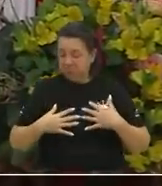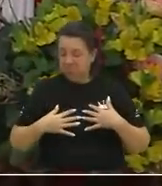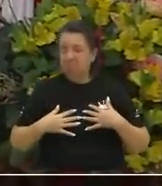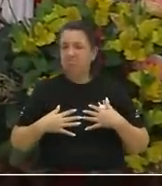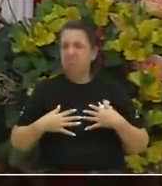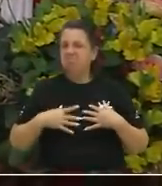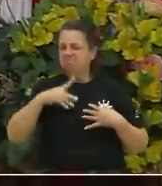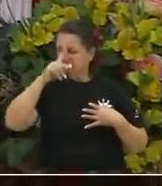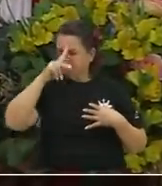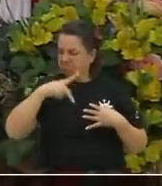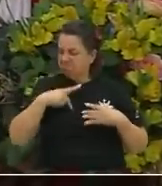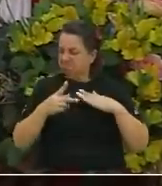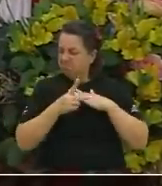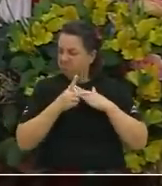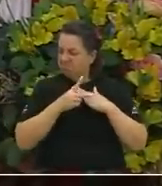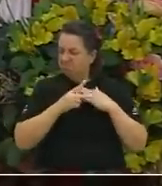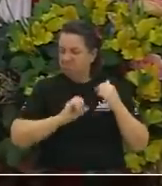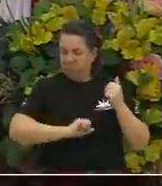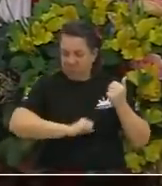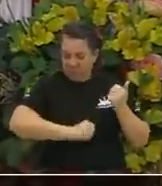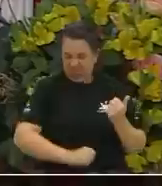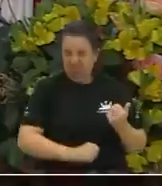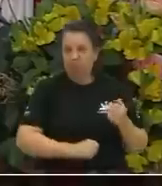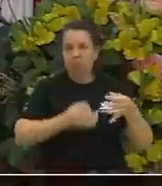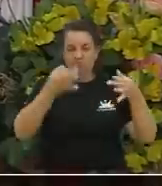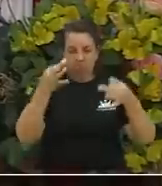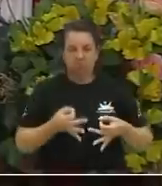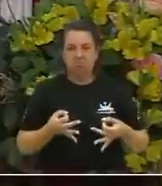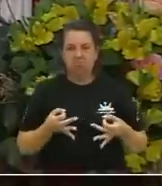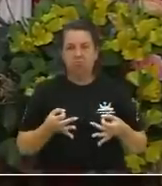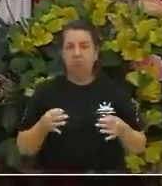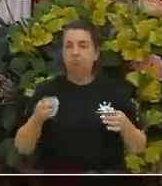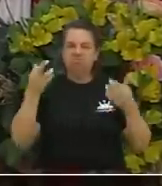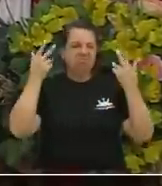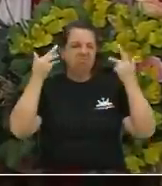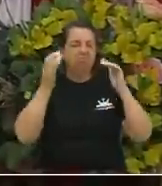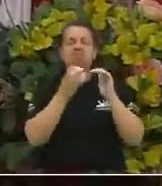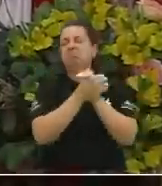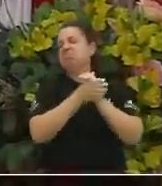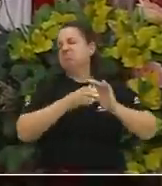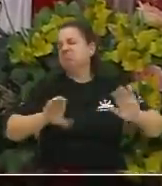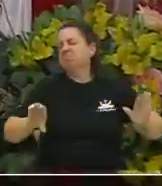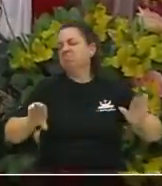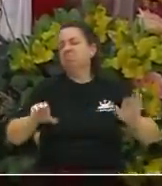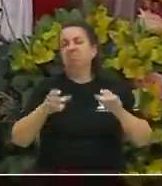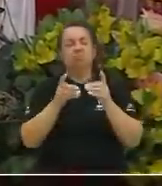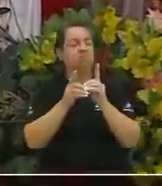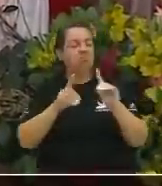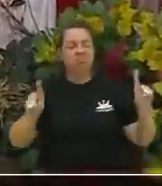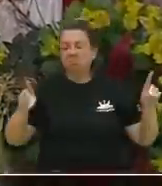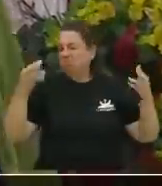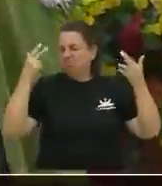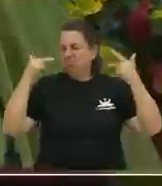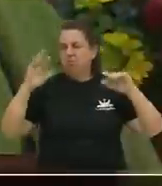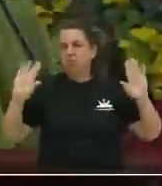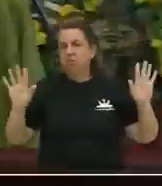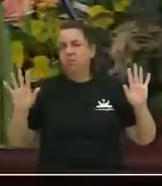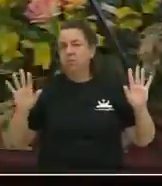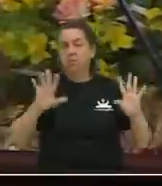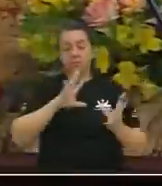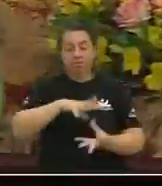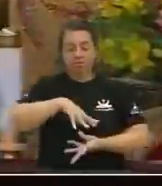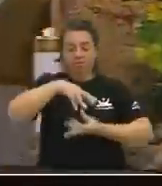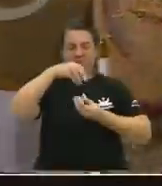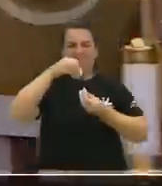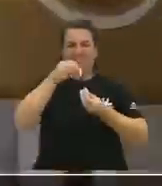aborto. Ah, é normal, separar é normal. Lembra, alma